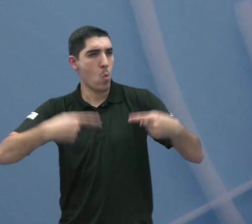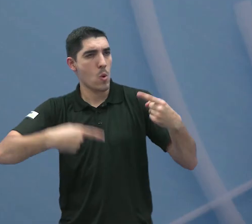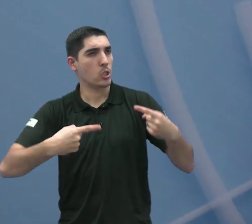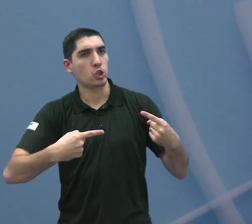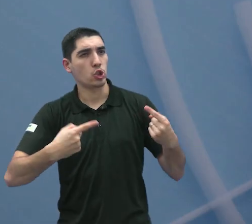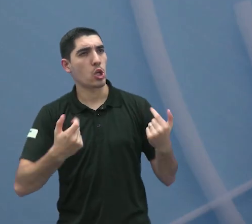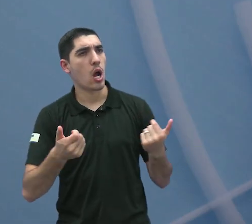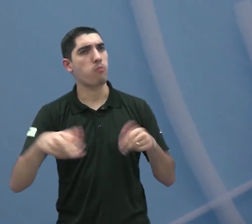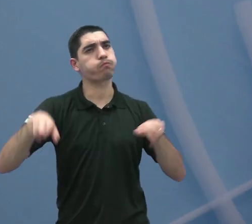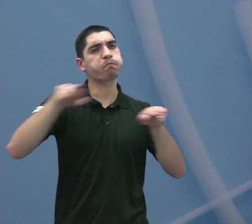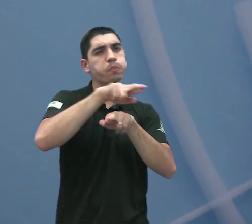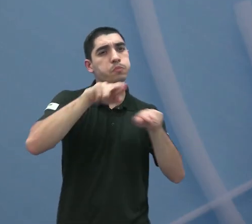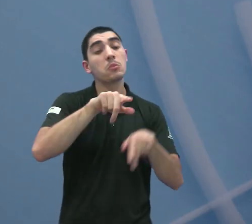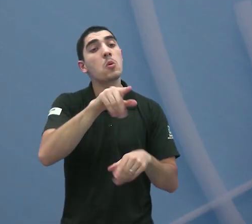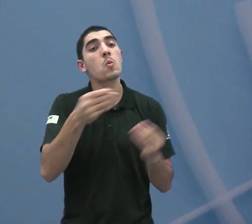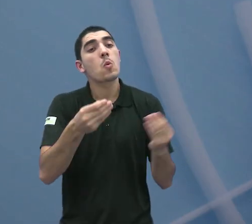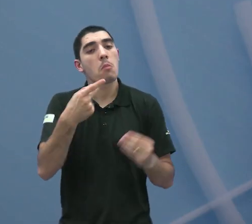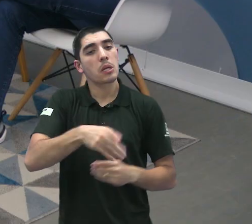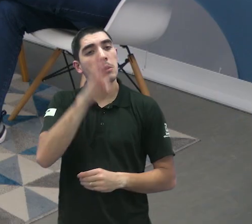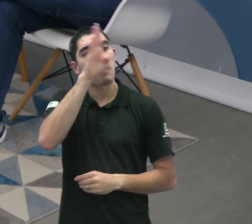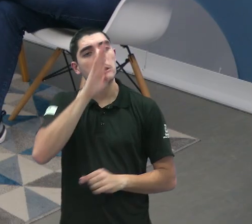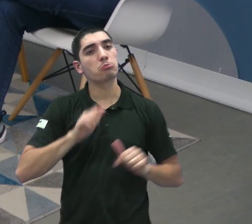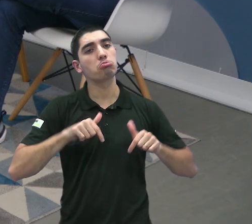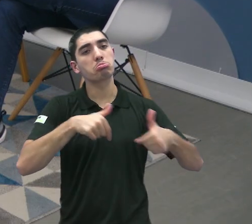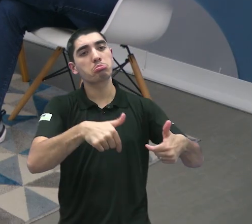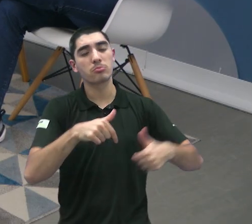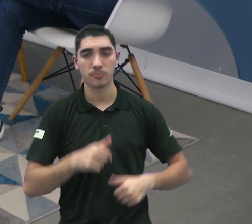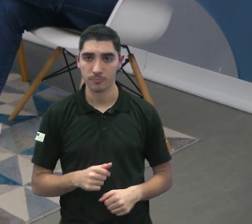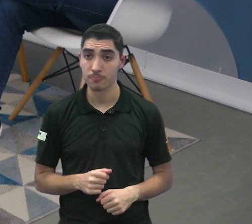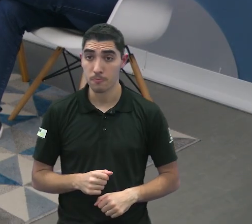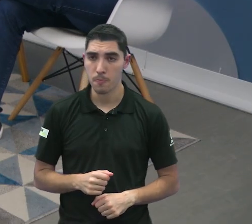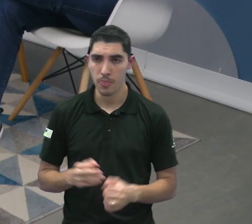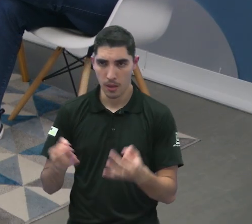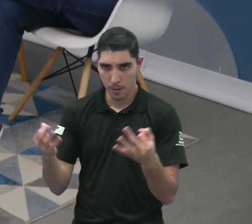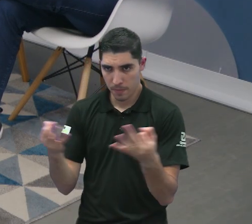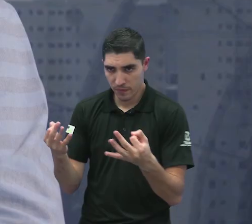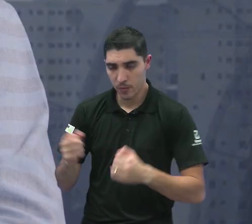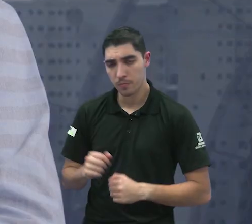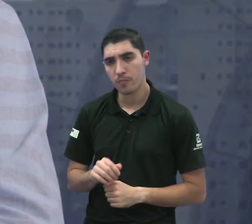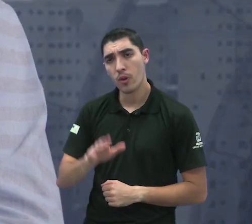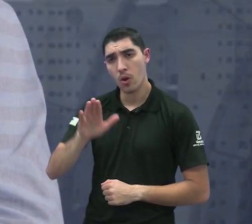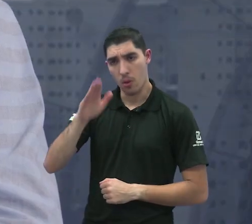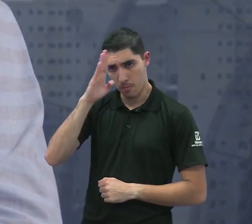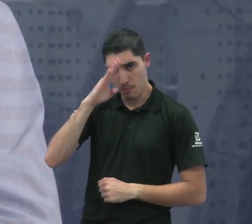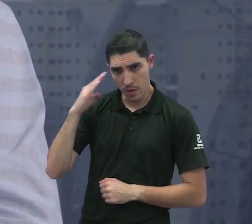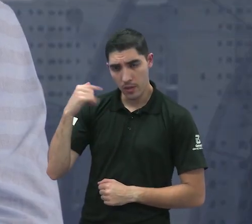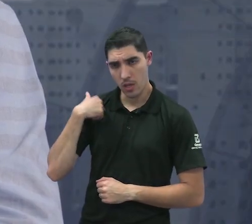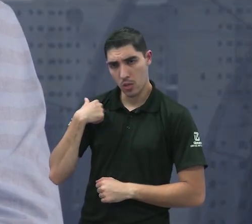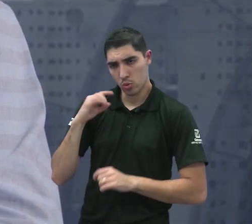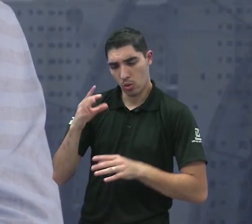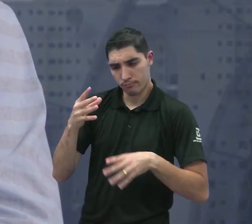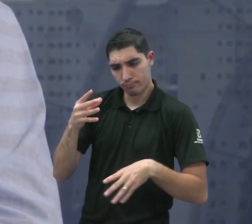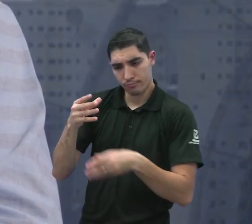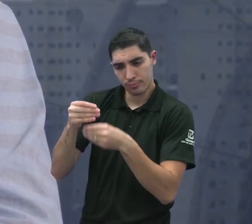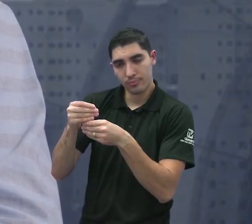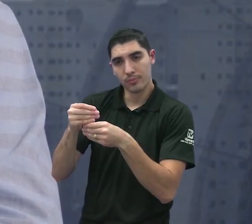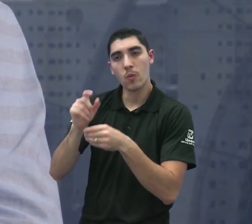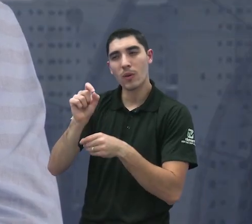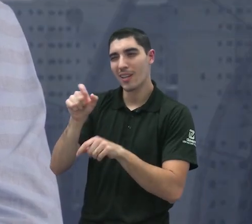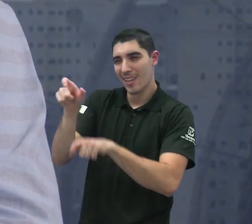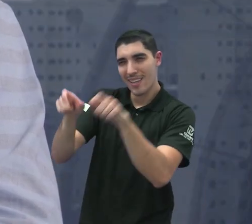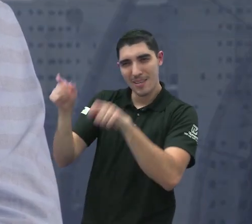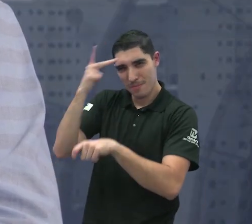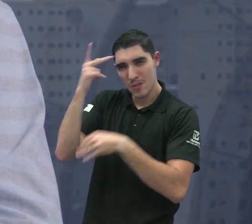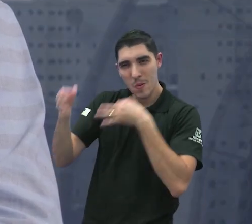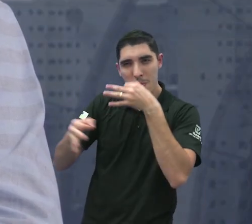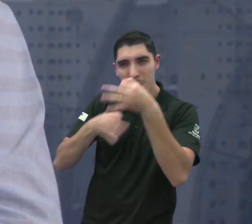se posicionado, professor? Perfeito. Me permita um pouco, Marvin, fazer uma parte antes sobre a opinião das pessoas,